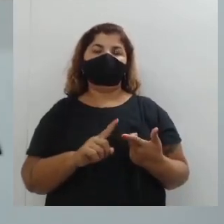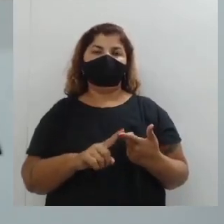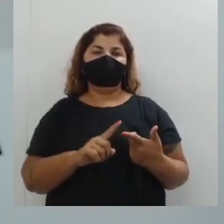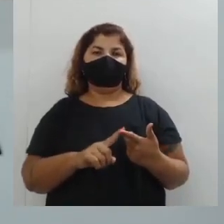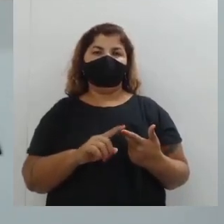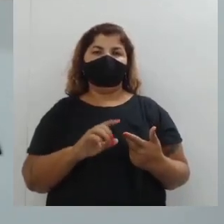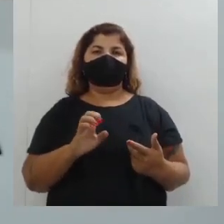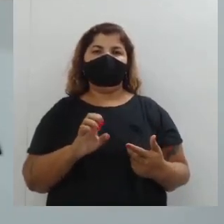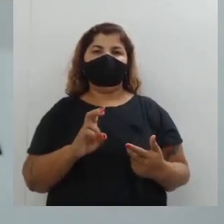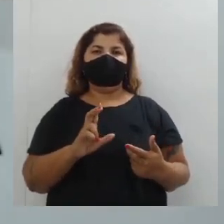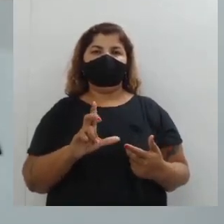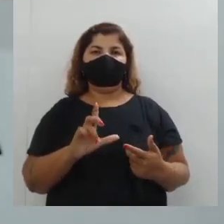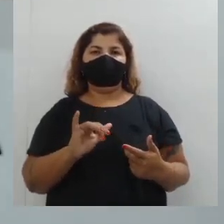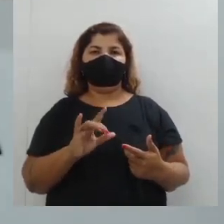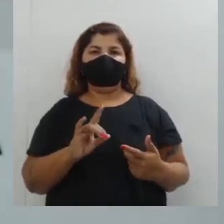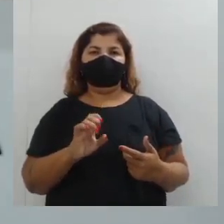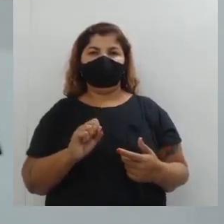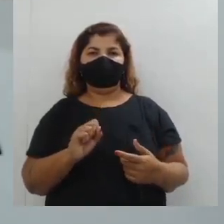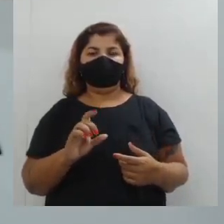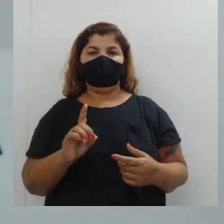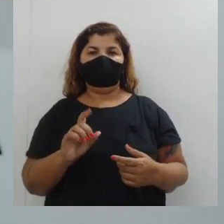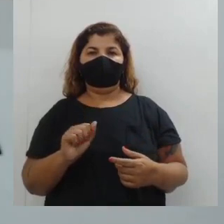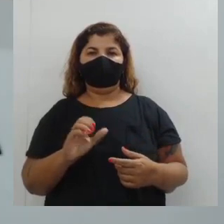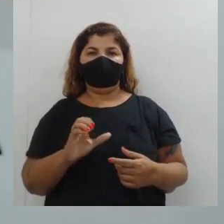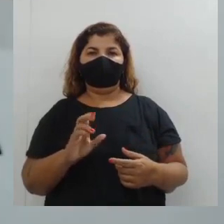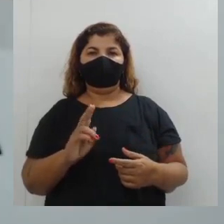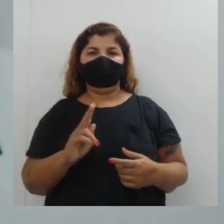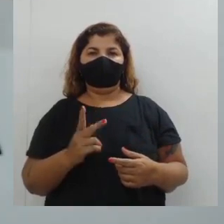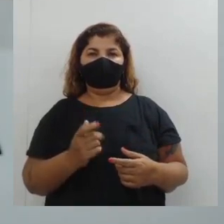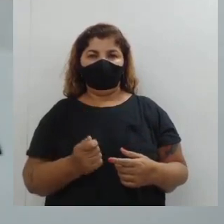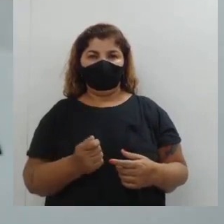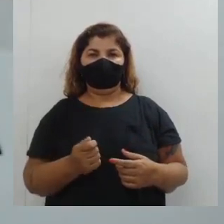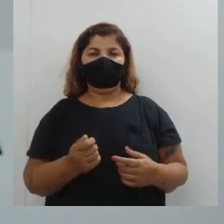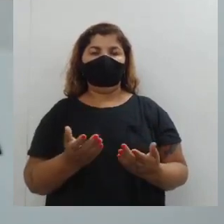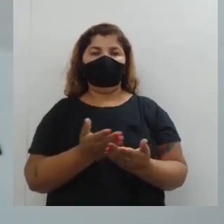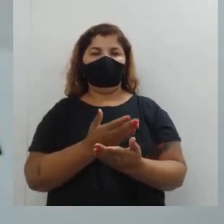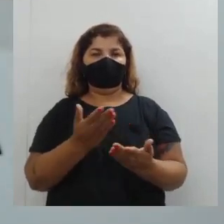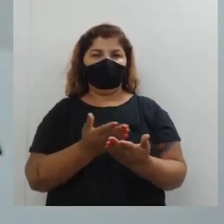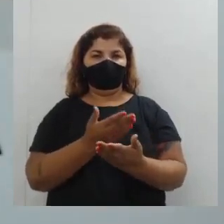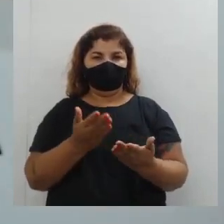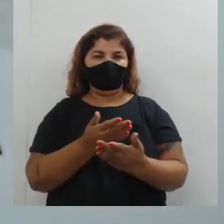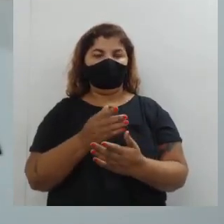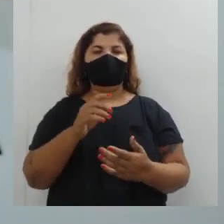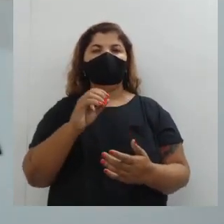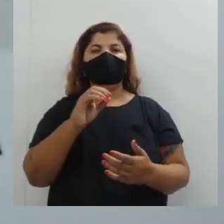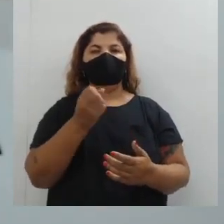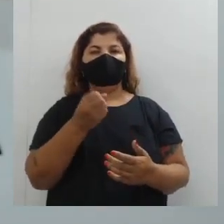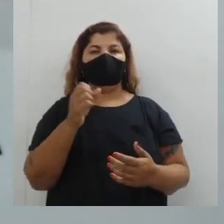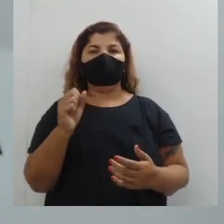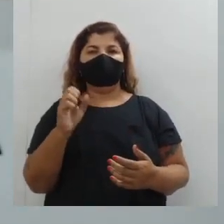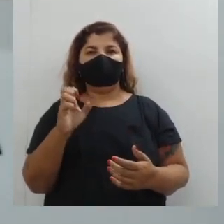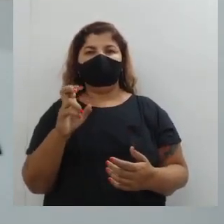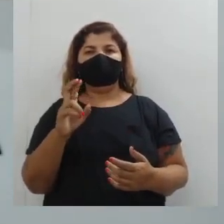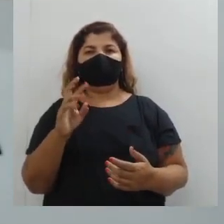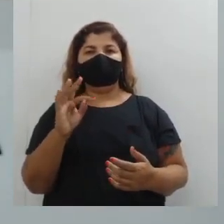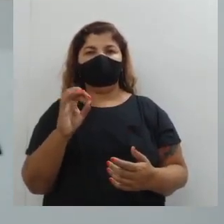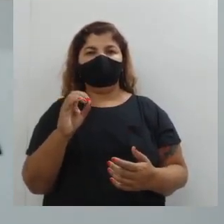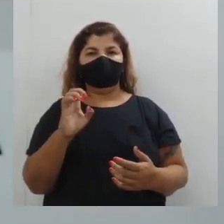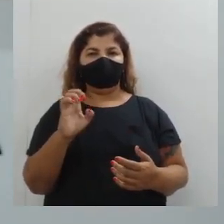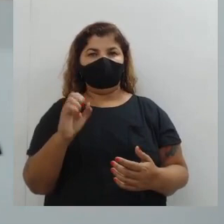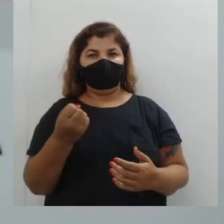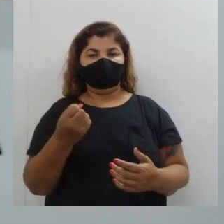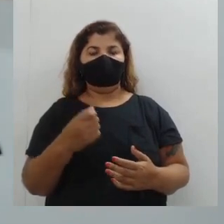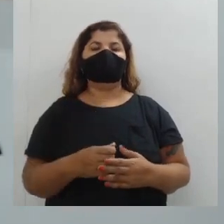com seu Sertão, Os Sertões de Euclides da Cunha, que a crítica literária